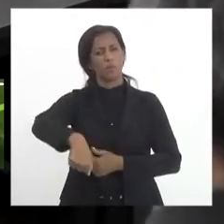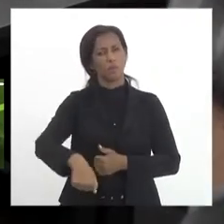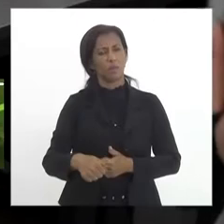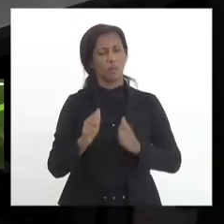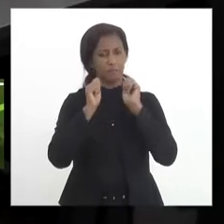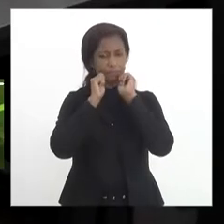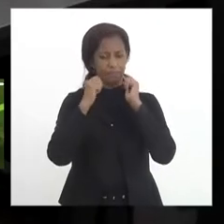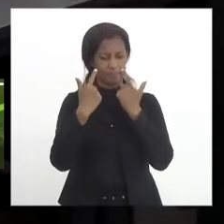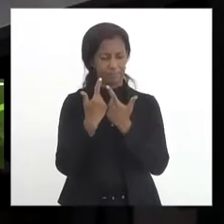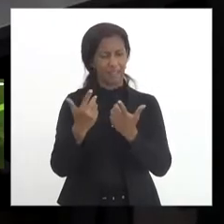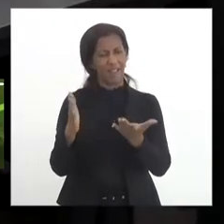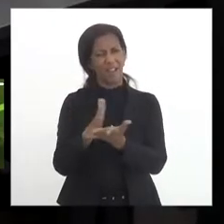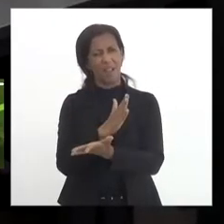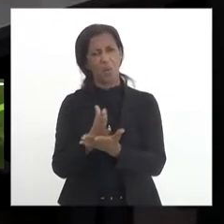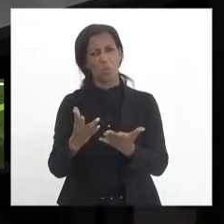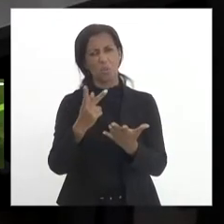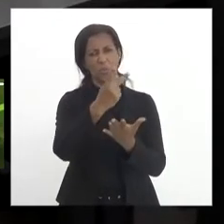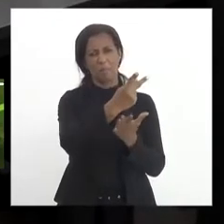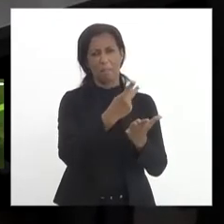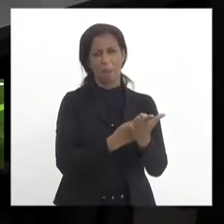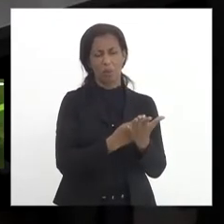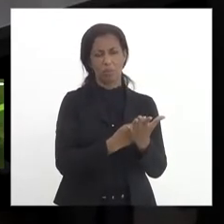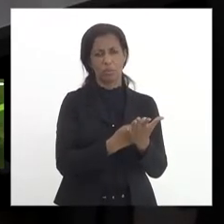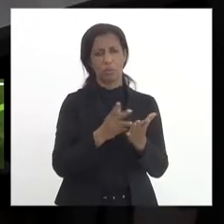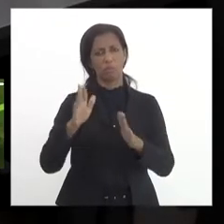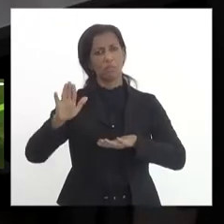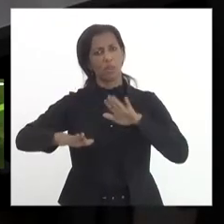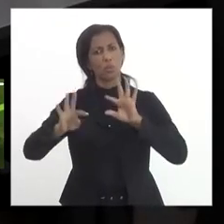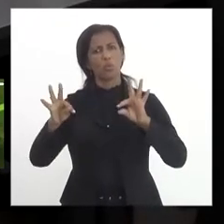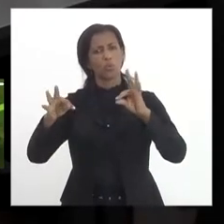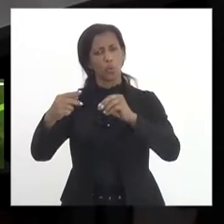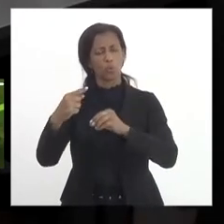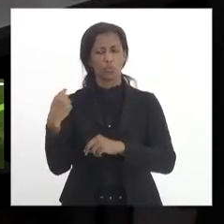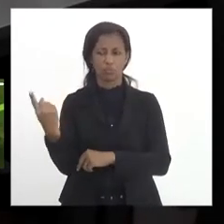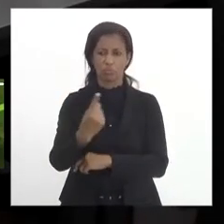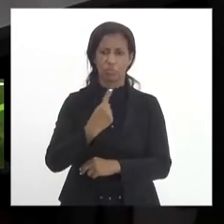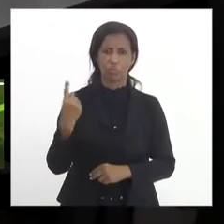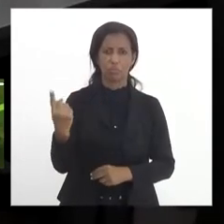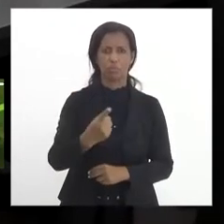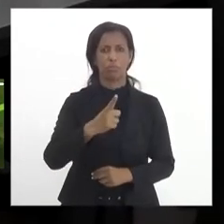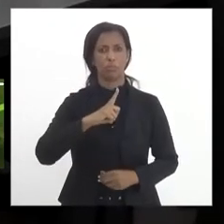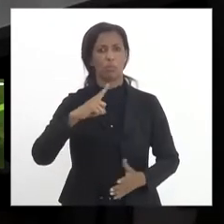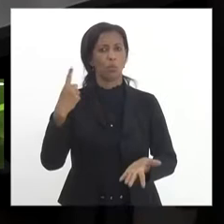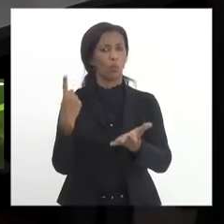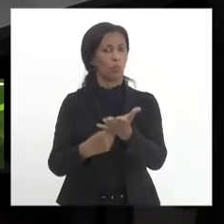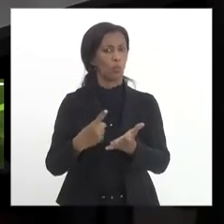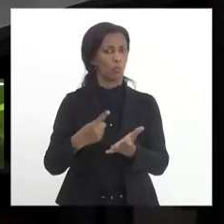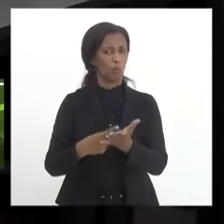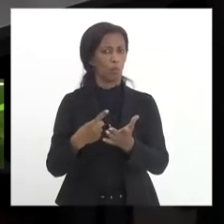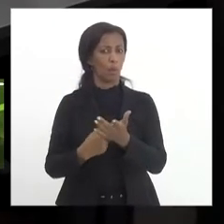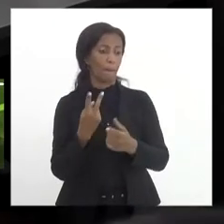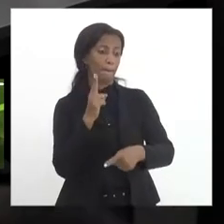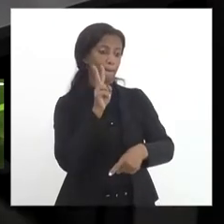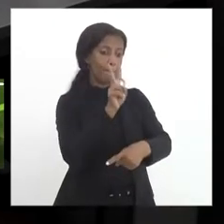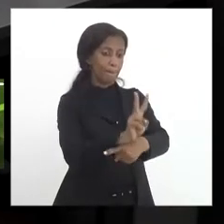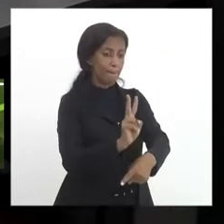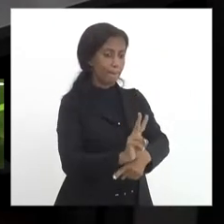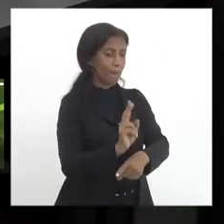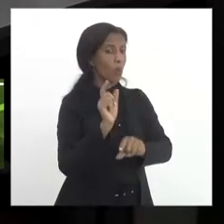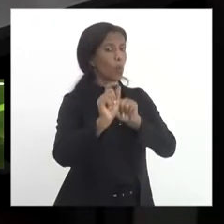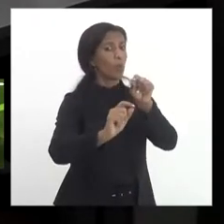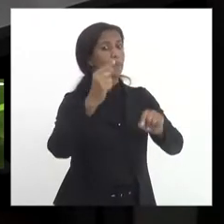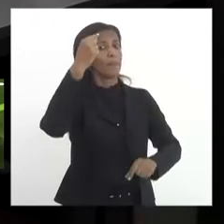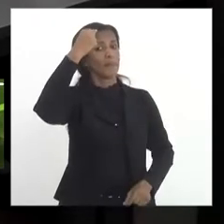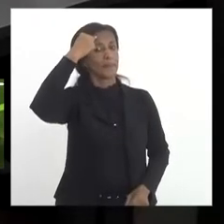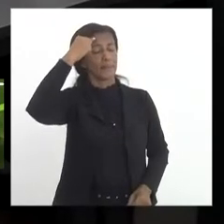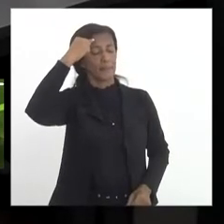Algumas pautas... Obviamente, todos nós temos uma um compromisso de defender ideologicamente o que